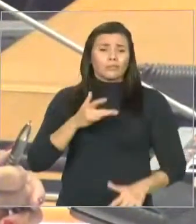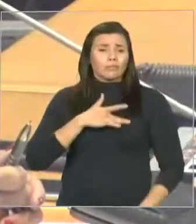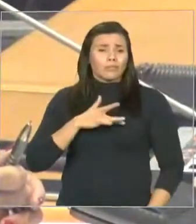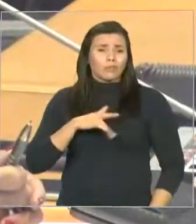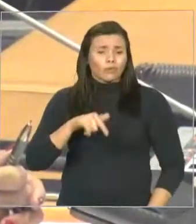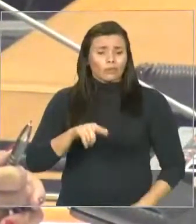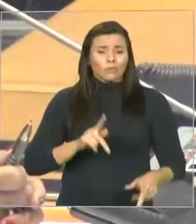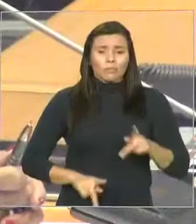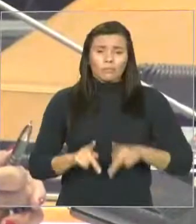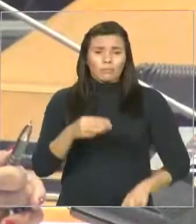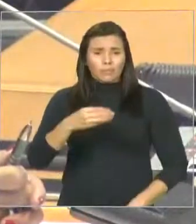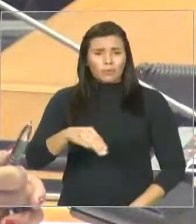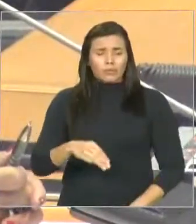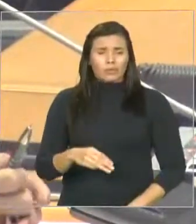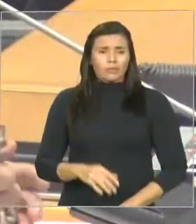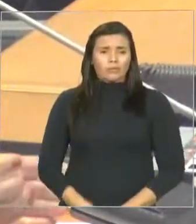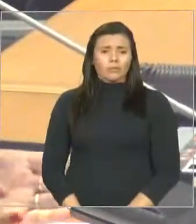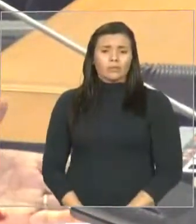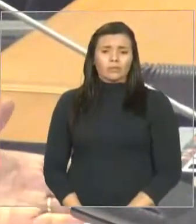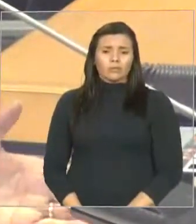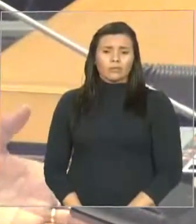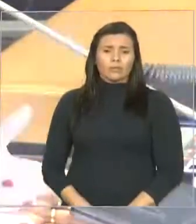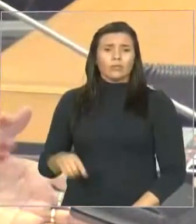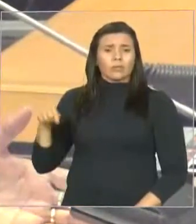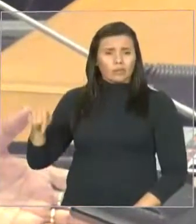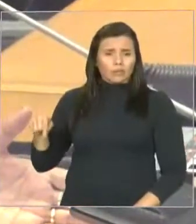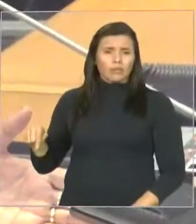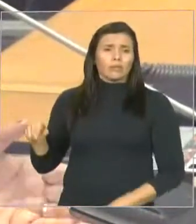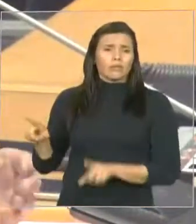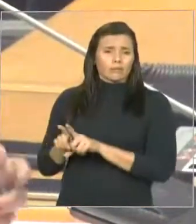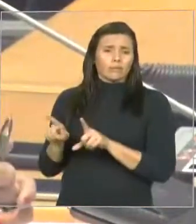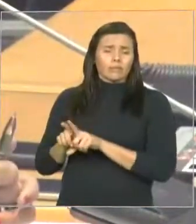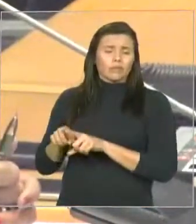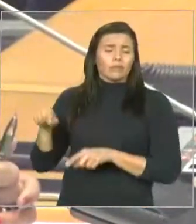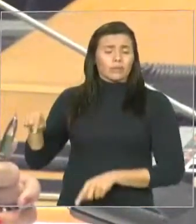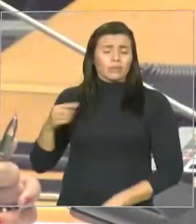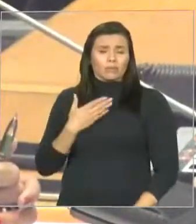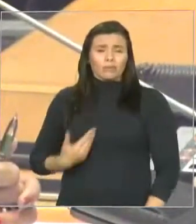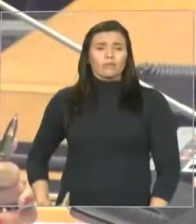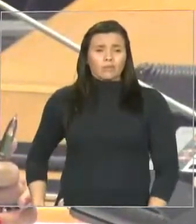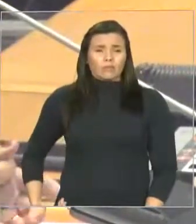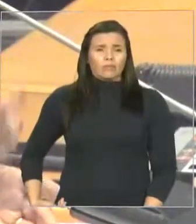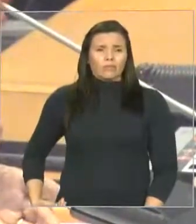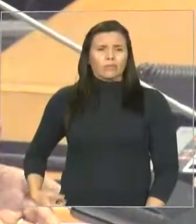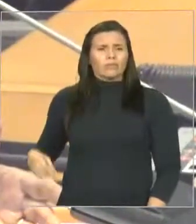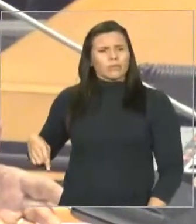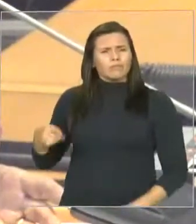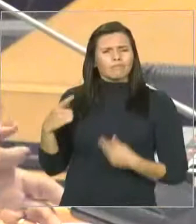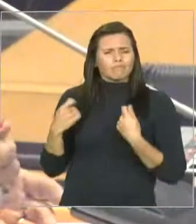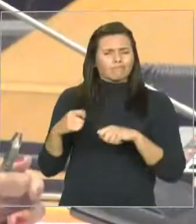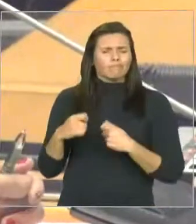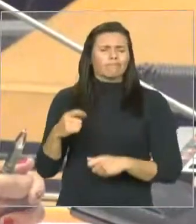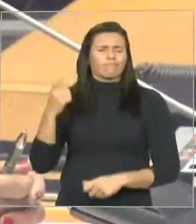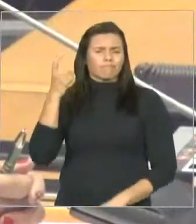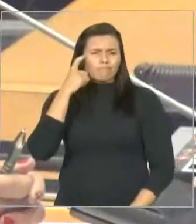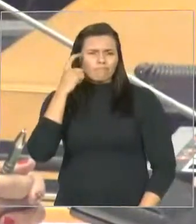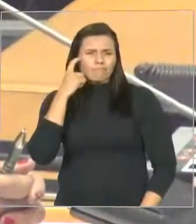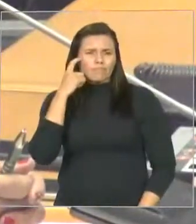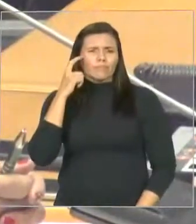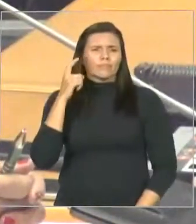governo, para que pense no maranhense, pense no nosso